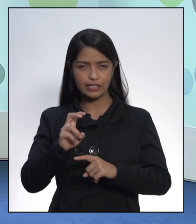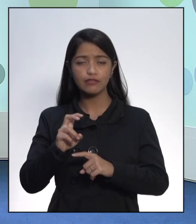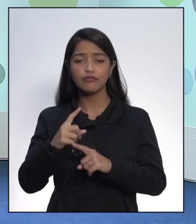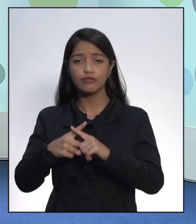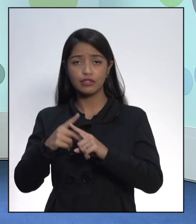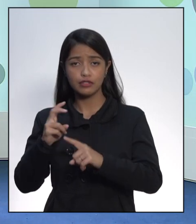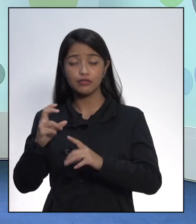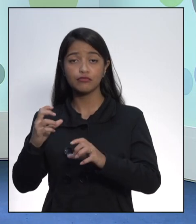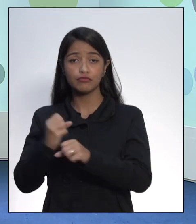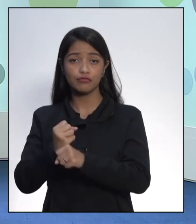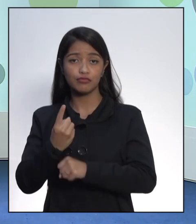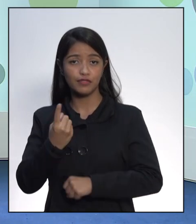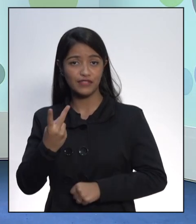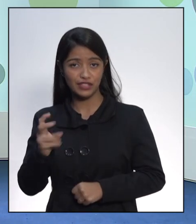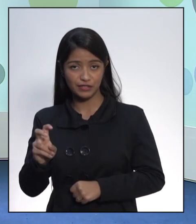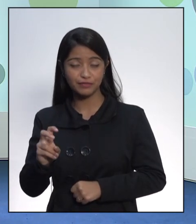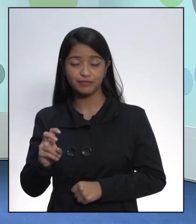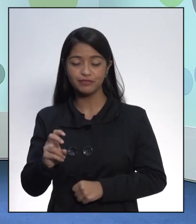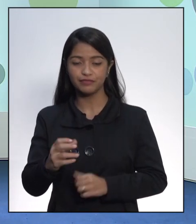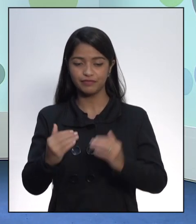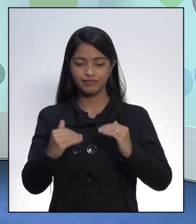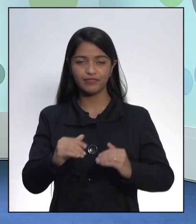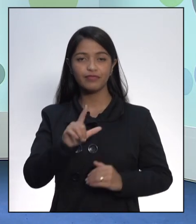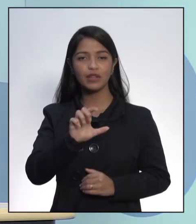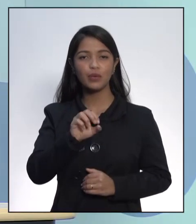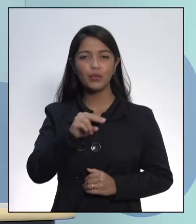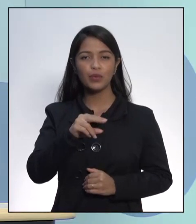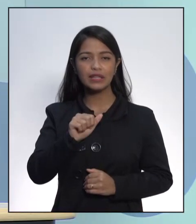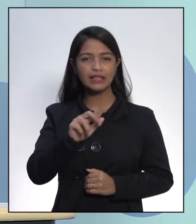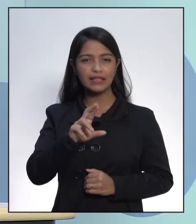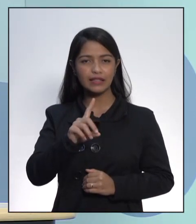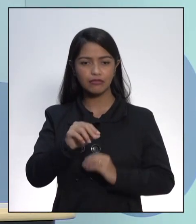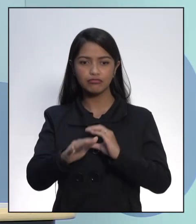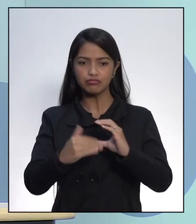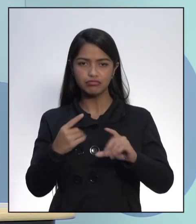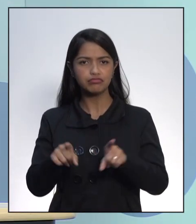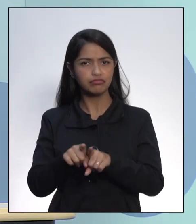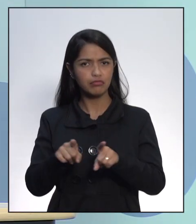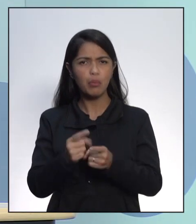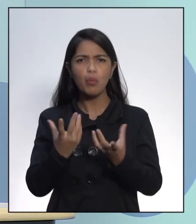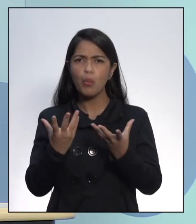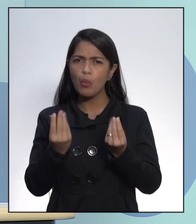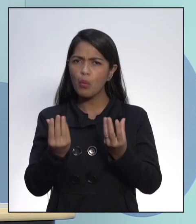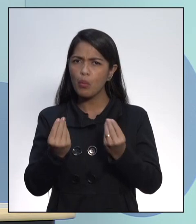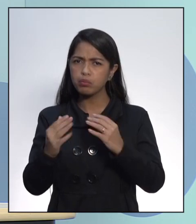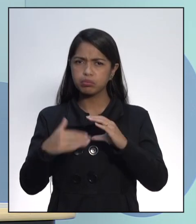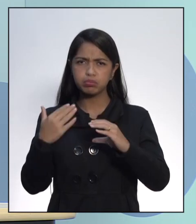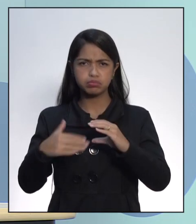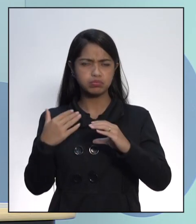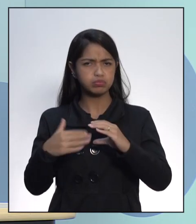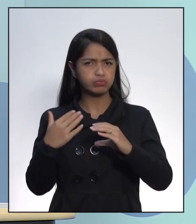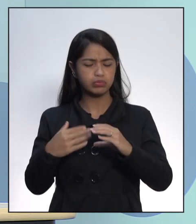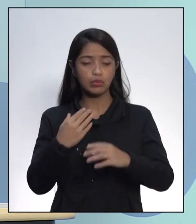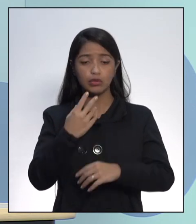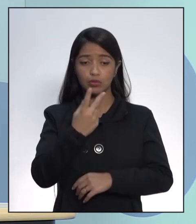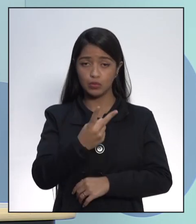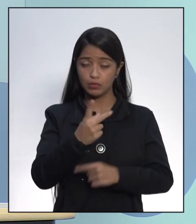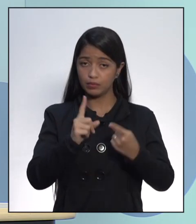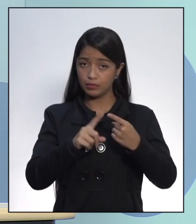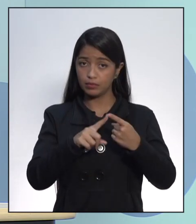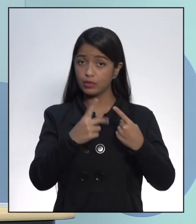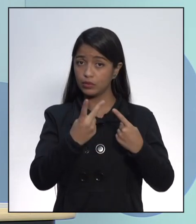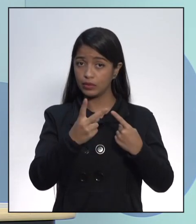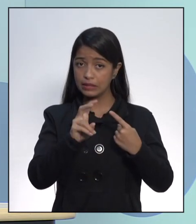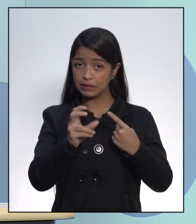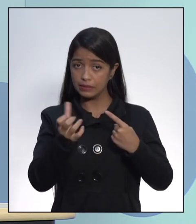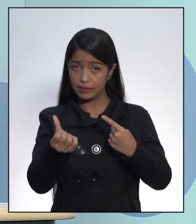igual a 125. Leonardo também colocou. Então, muitos aqui estão respondendo 256 e 125. Tá